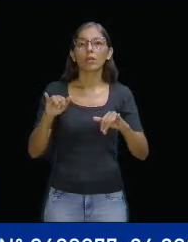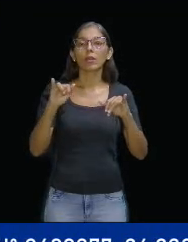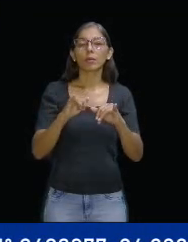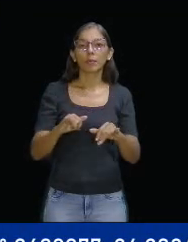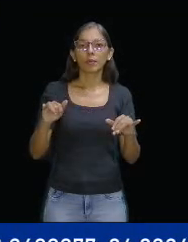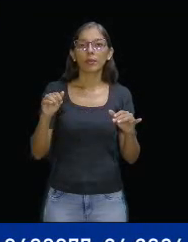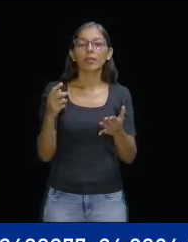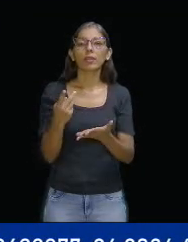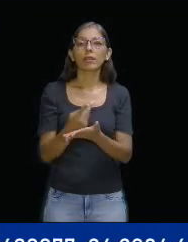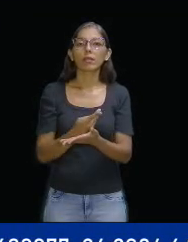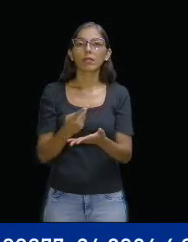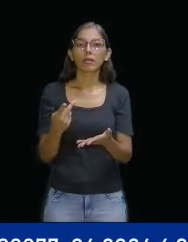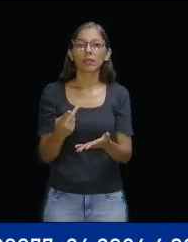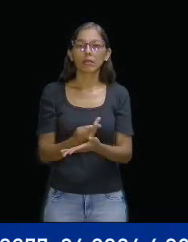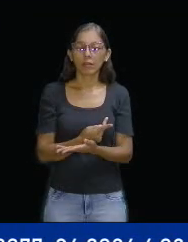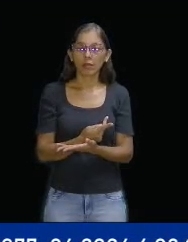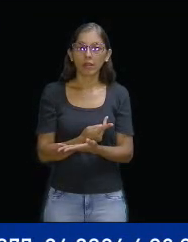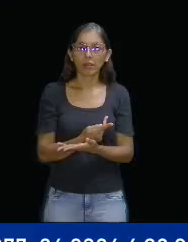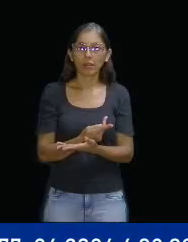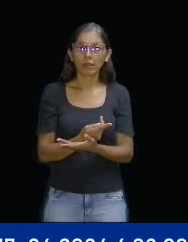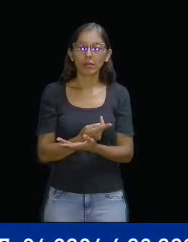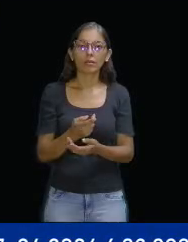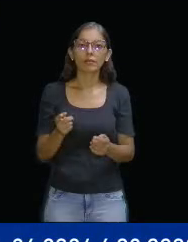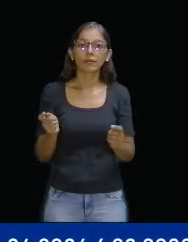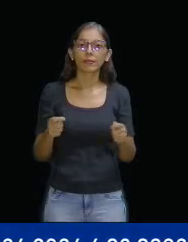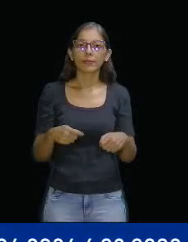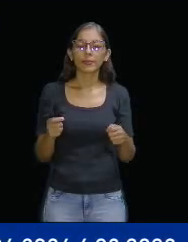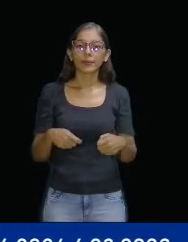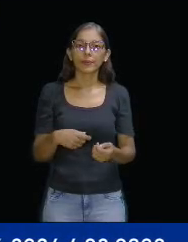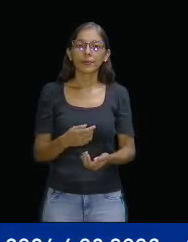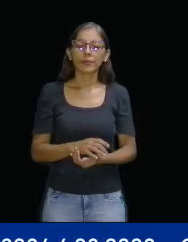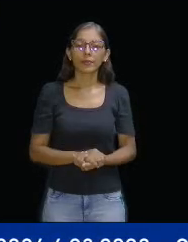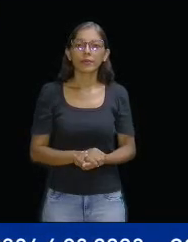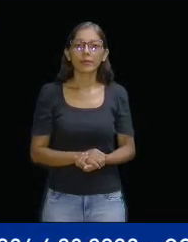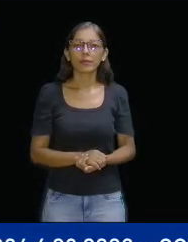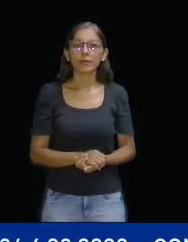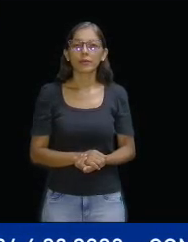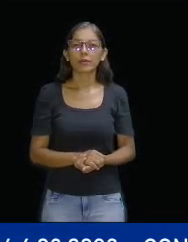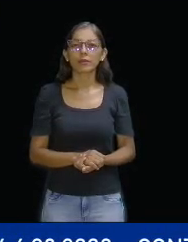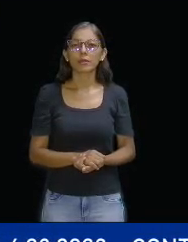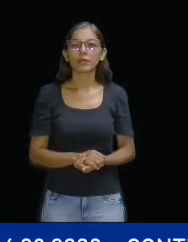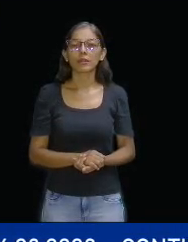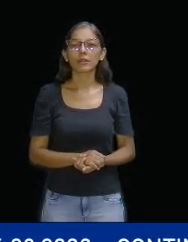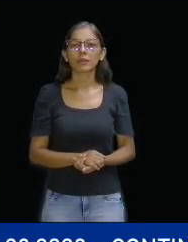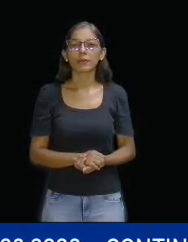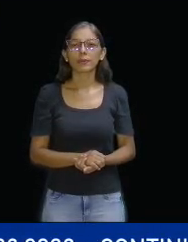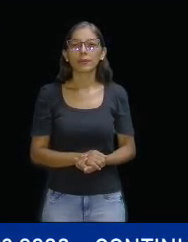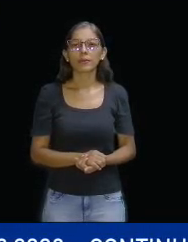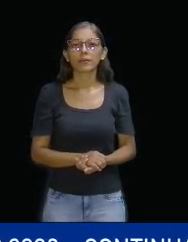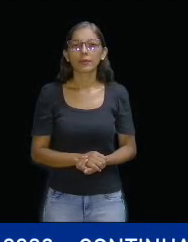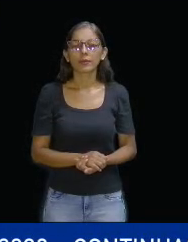irregular no pleito eleitoral. Ante essa ausência de